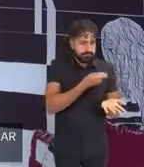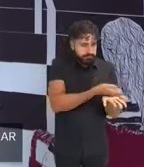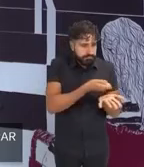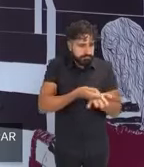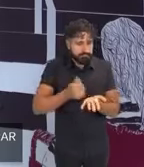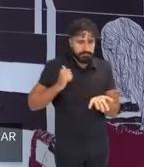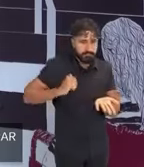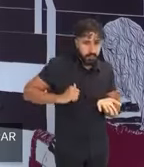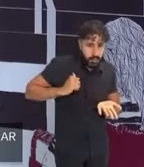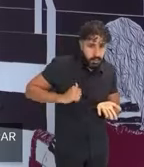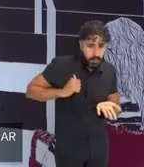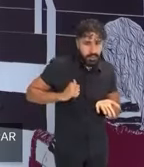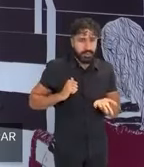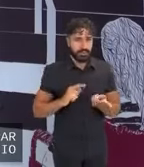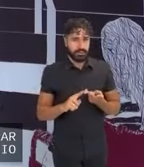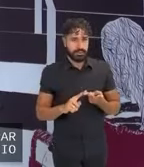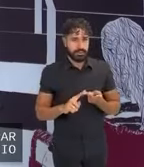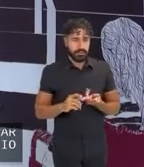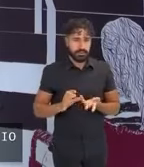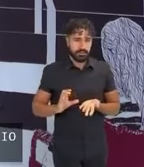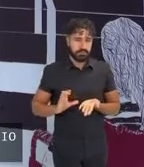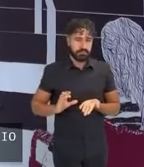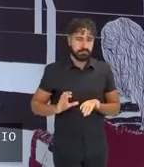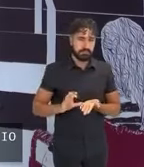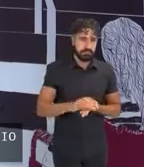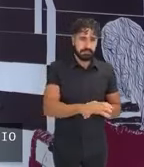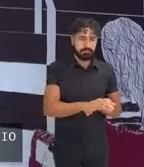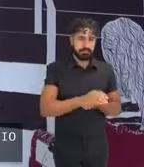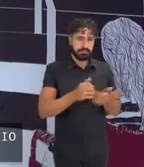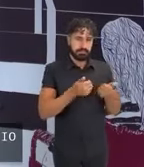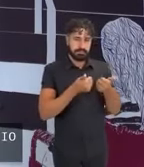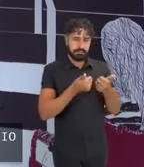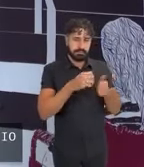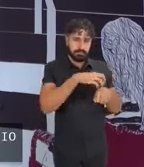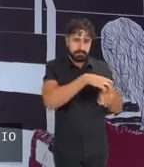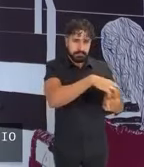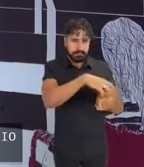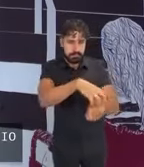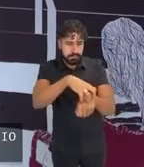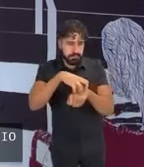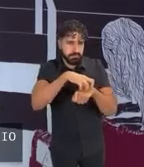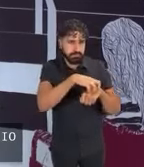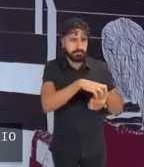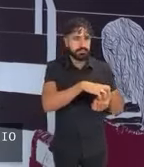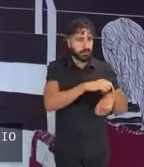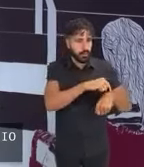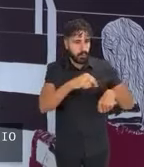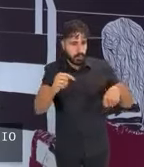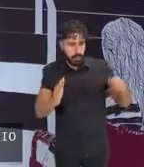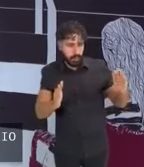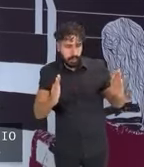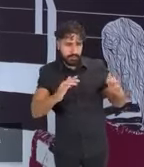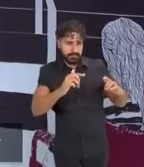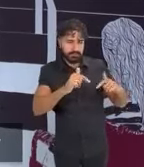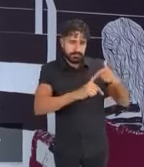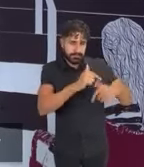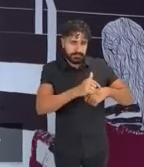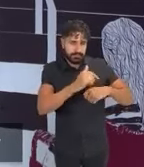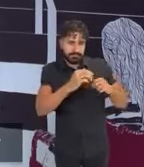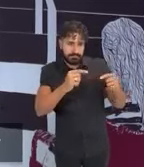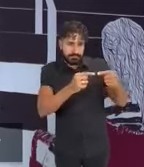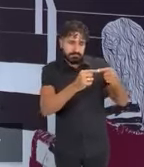bolsa, auxílio transporte de recesso 30 dias, jornada compatível com a escola ou com a educação,